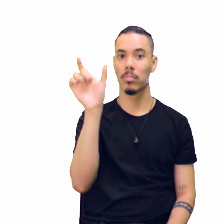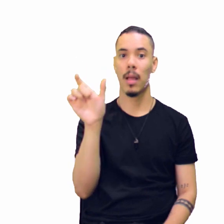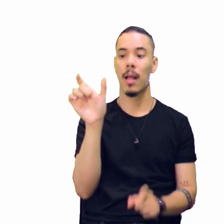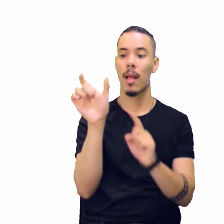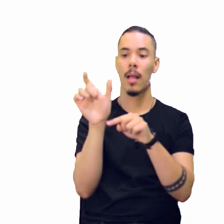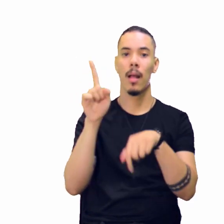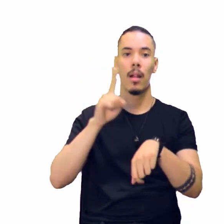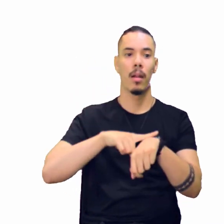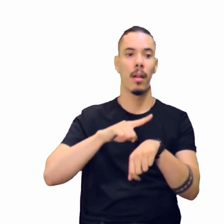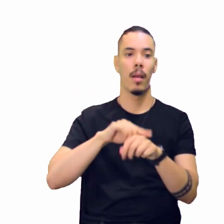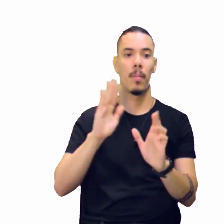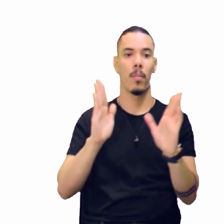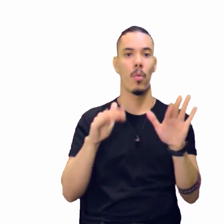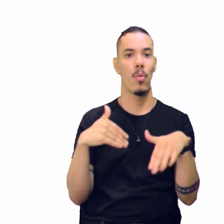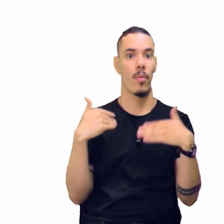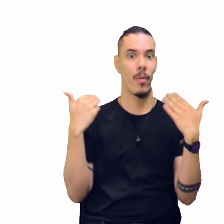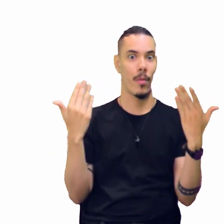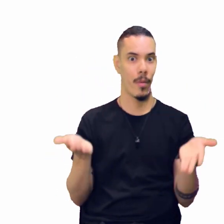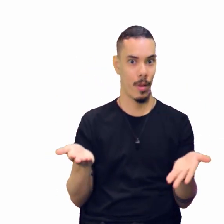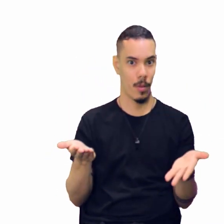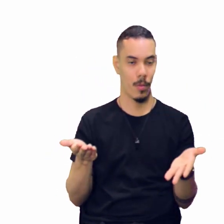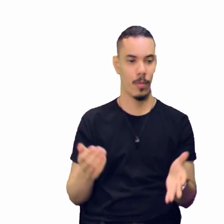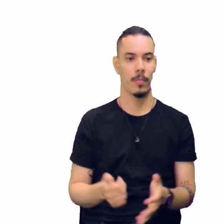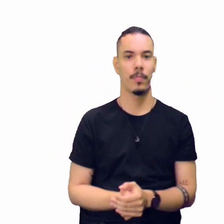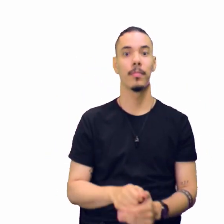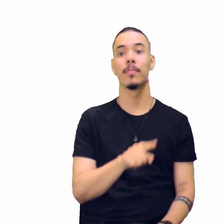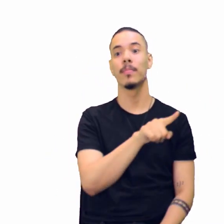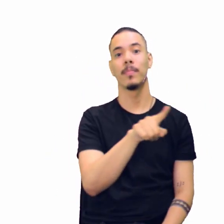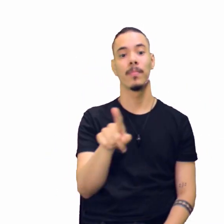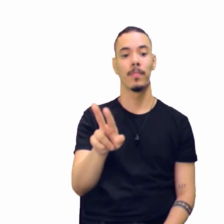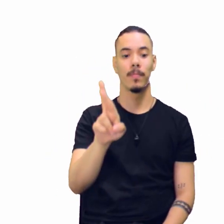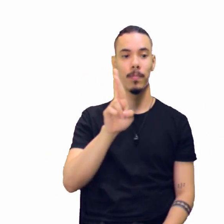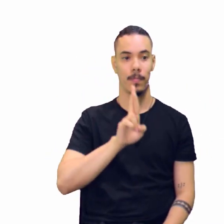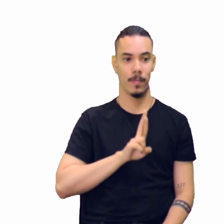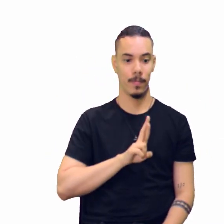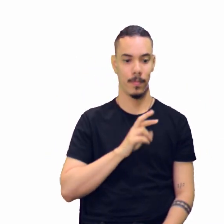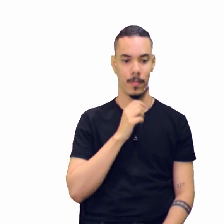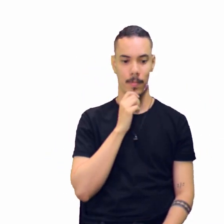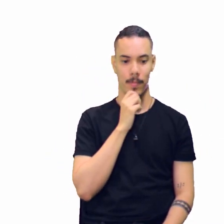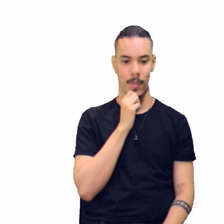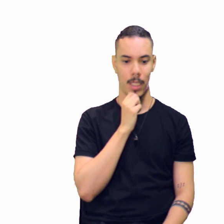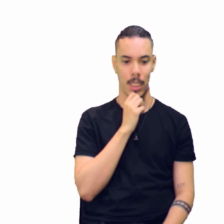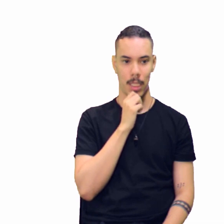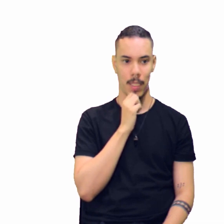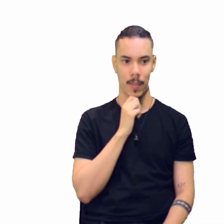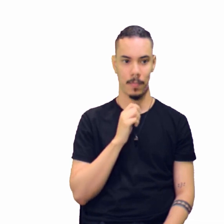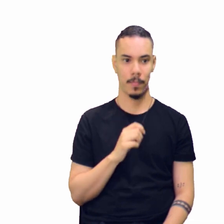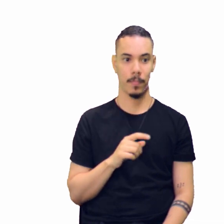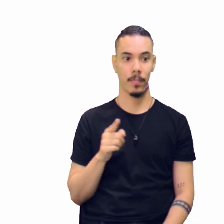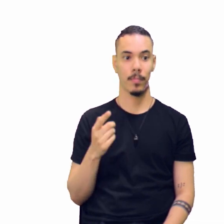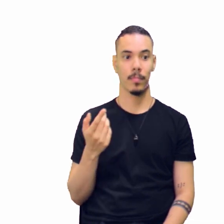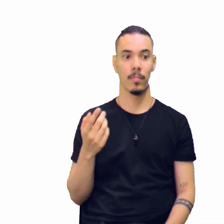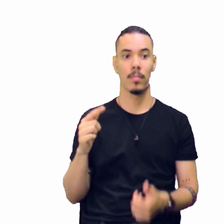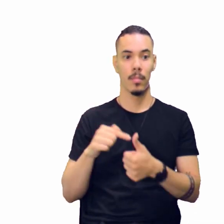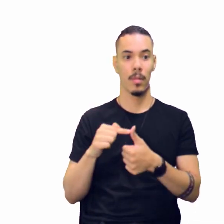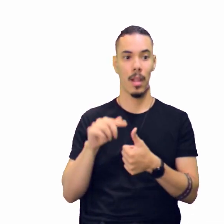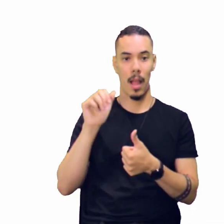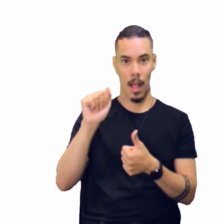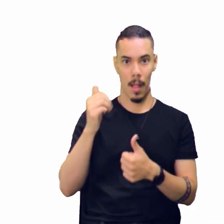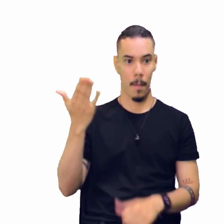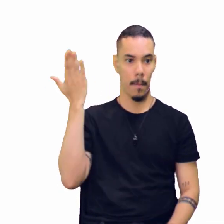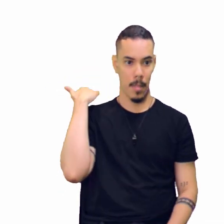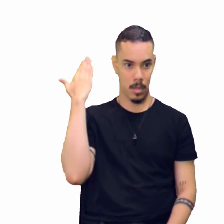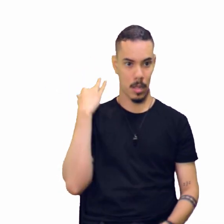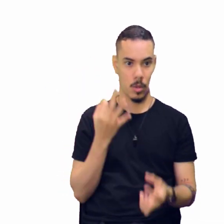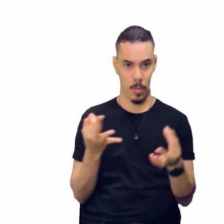no... Vamos lá, agora essa daí é com vocês, ó. Vamos lá. Letra A, pretérito perfeito do